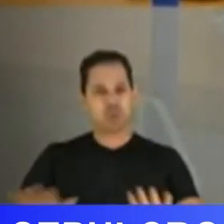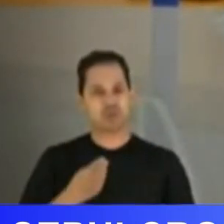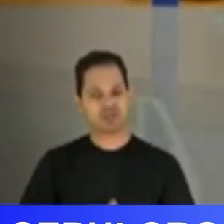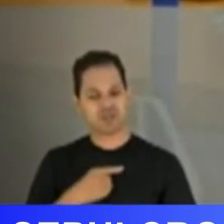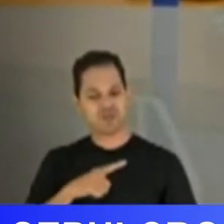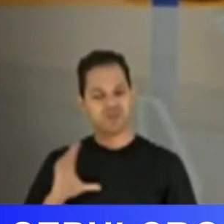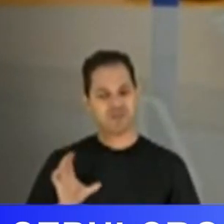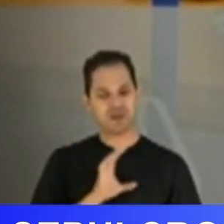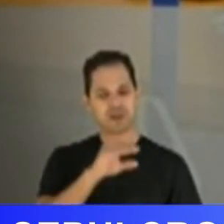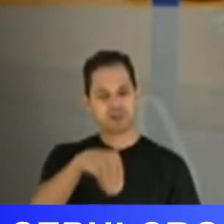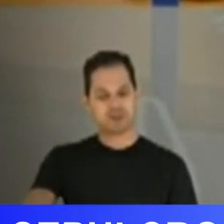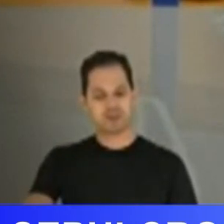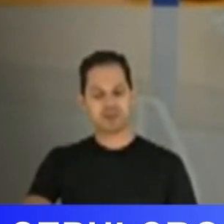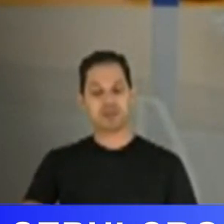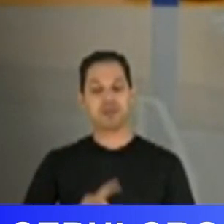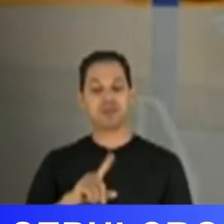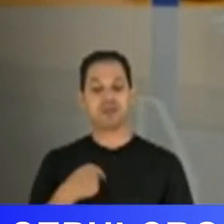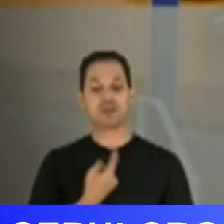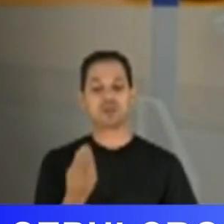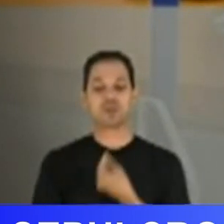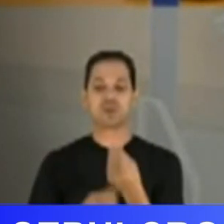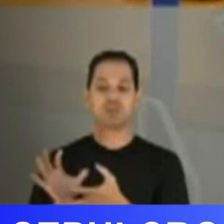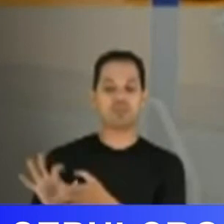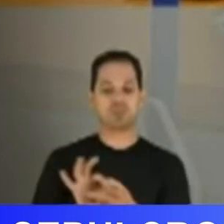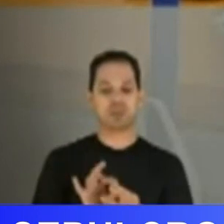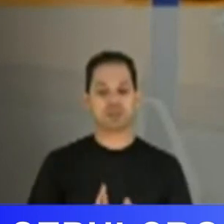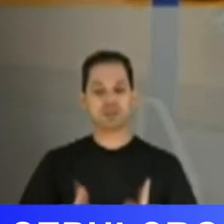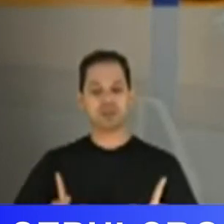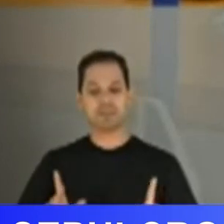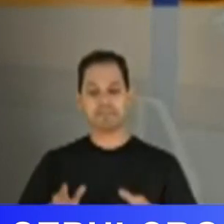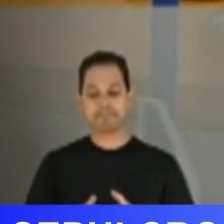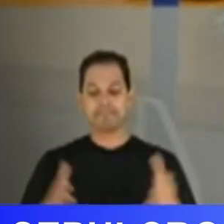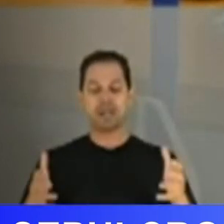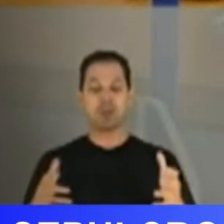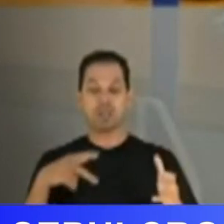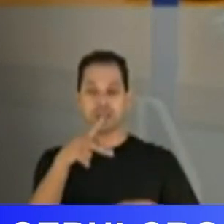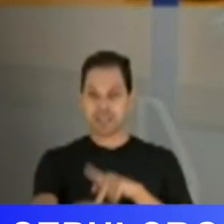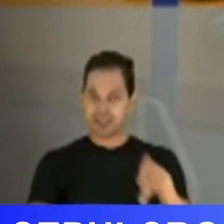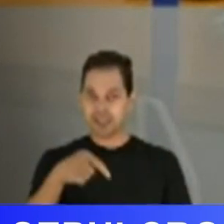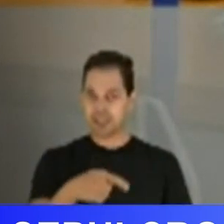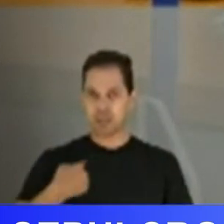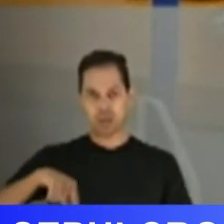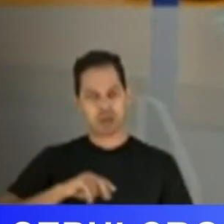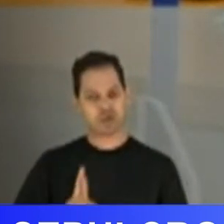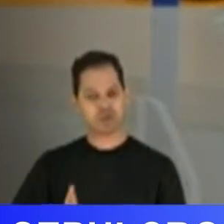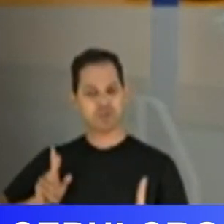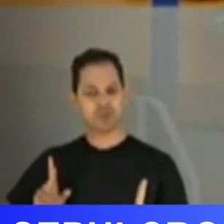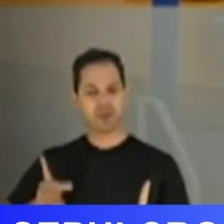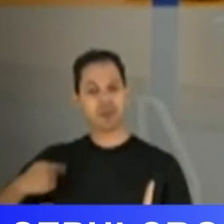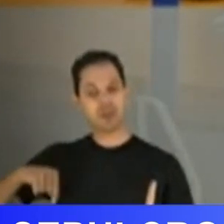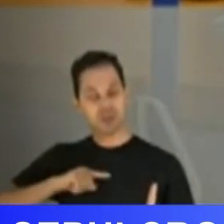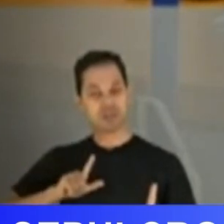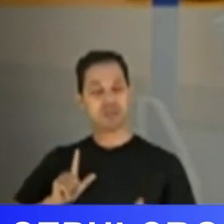nesta comissão, que estamos numa situação totalmente diferenciada da maioria esmagadora da população brasileira, nós temos